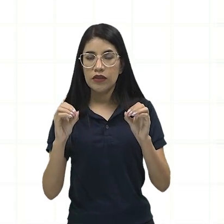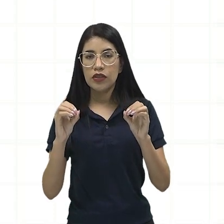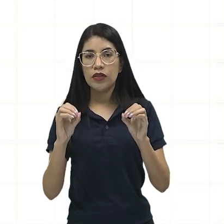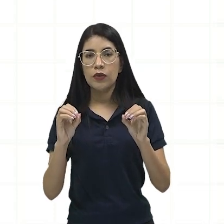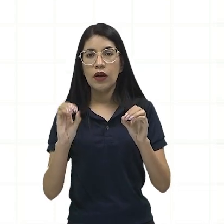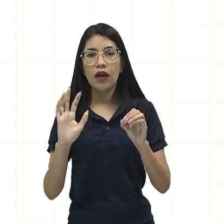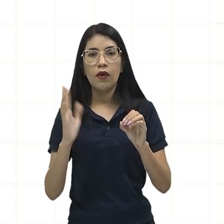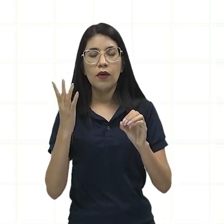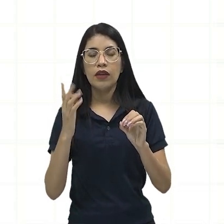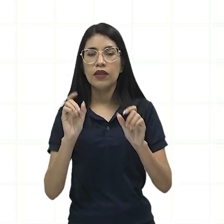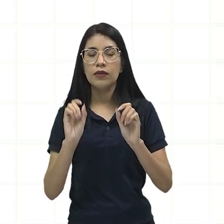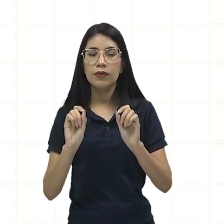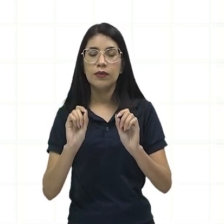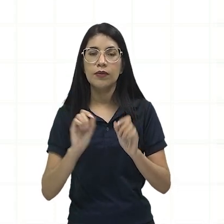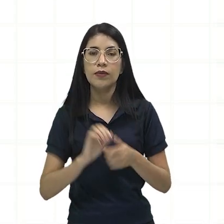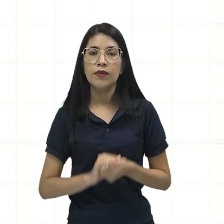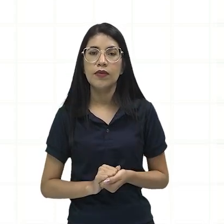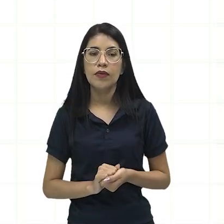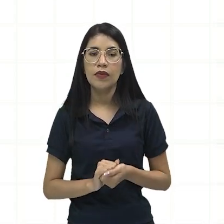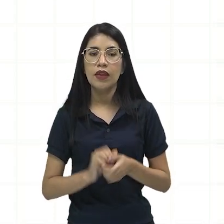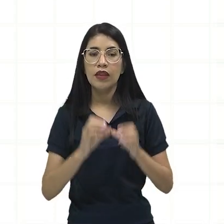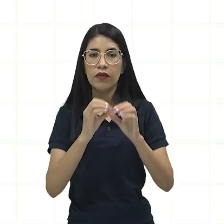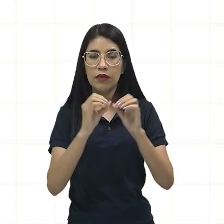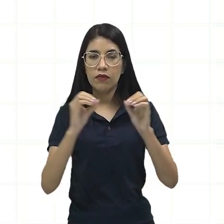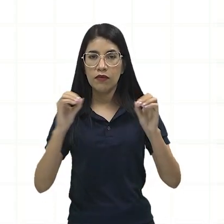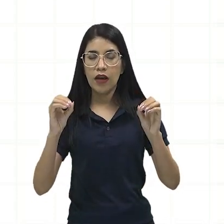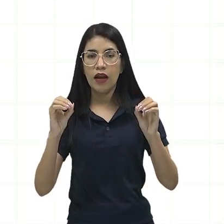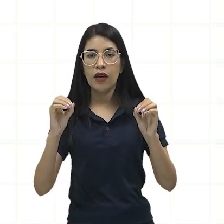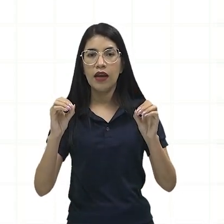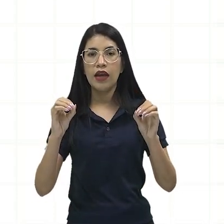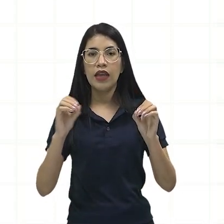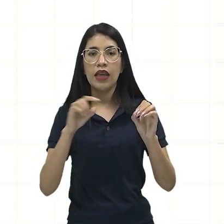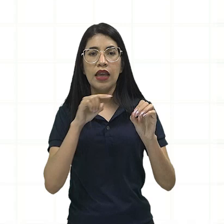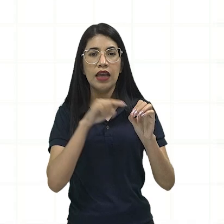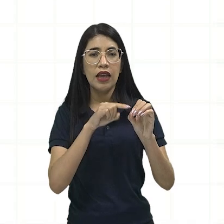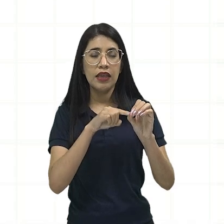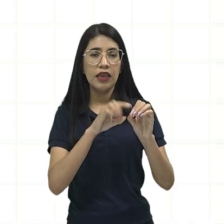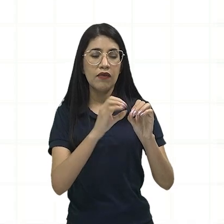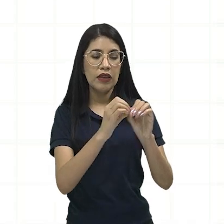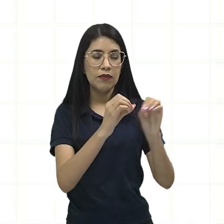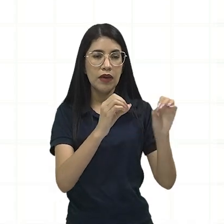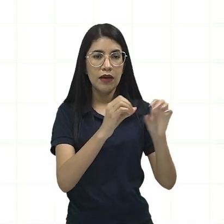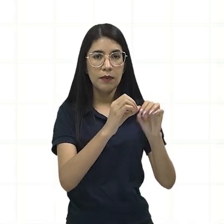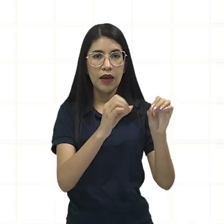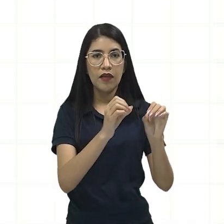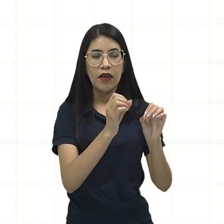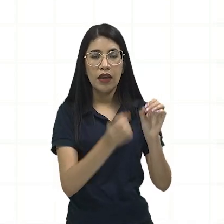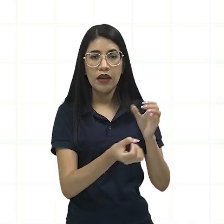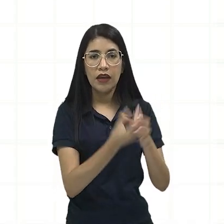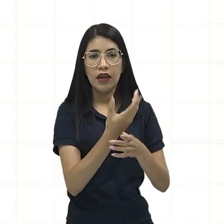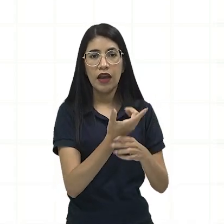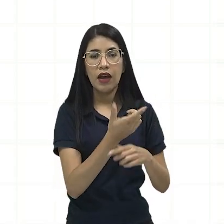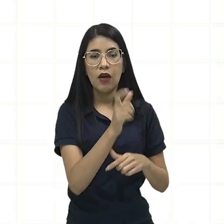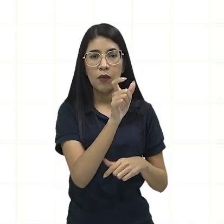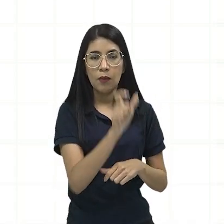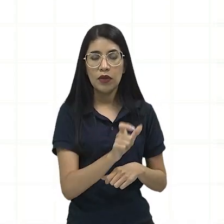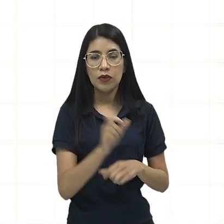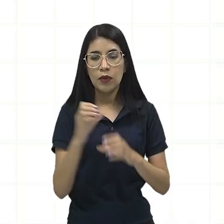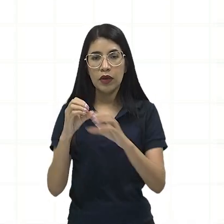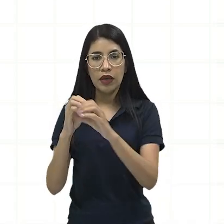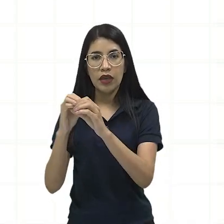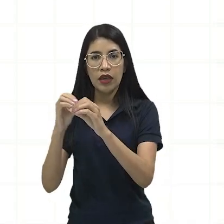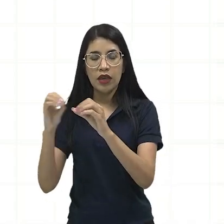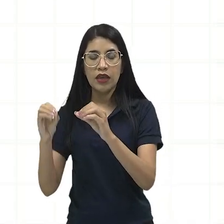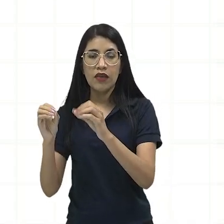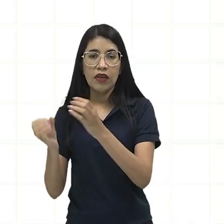ocorrer de forma independente a divisão de duas células e cada uma vai gerar um indivíduo. A diferença dessa